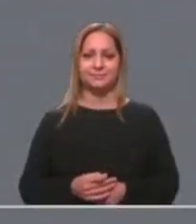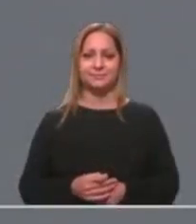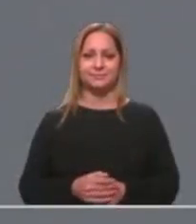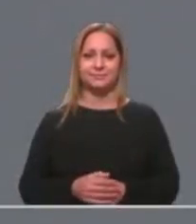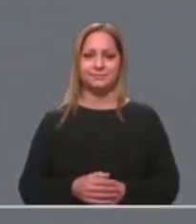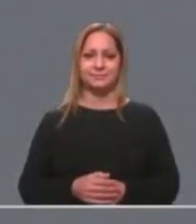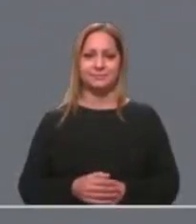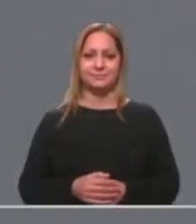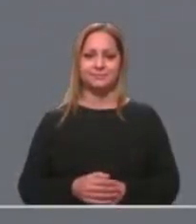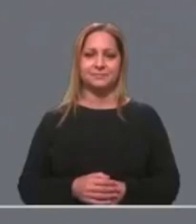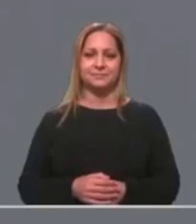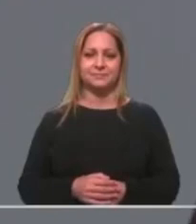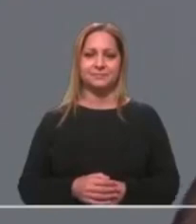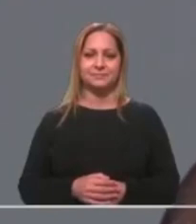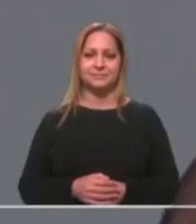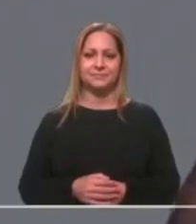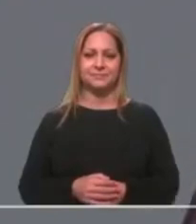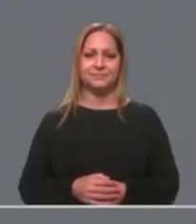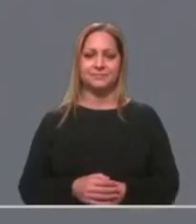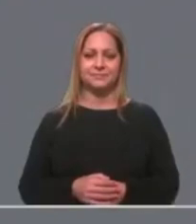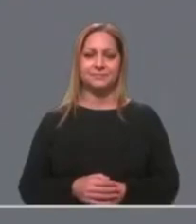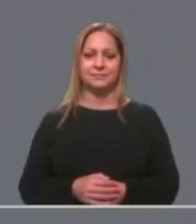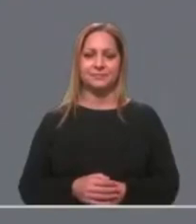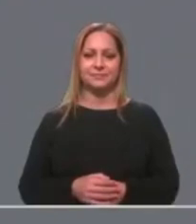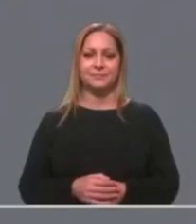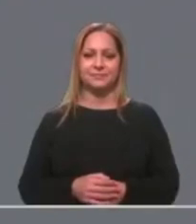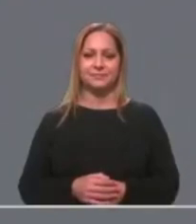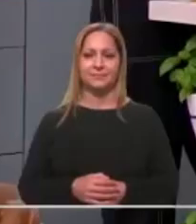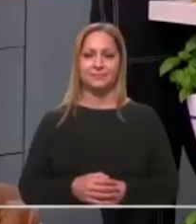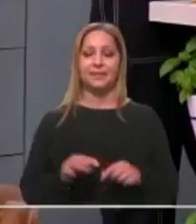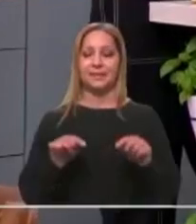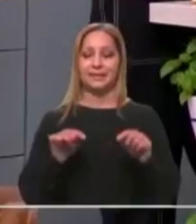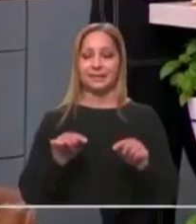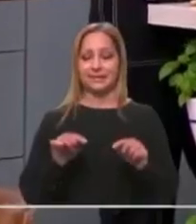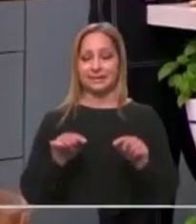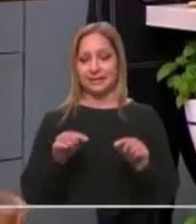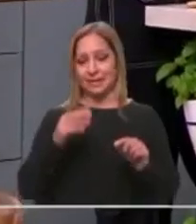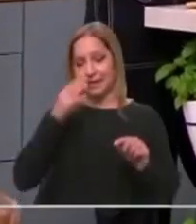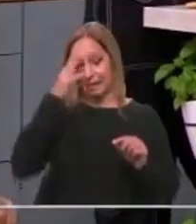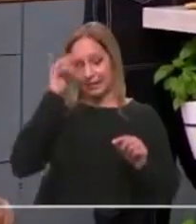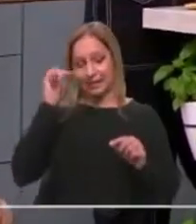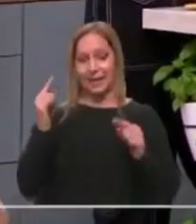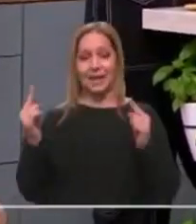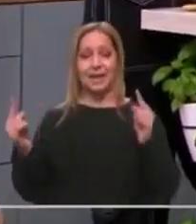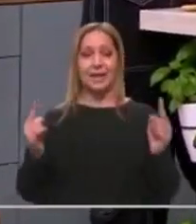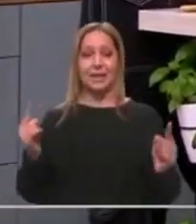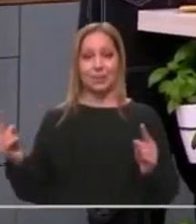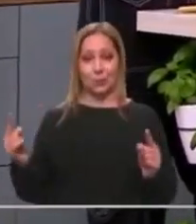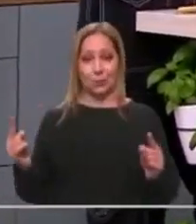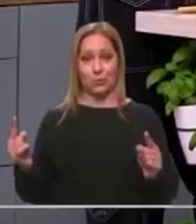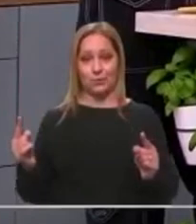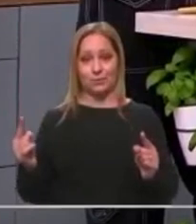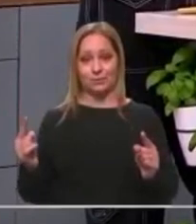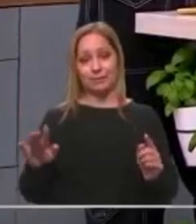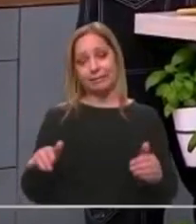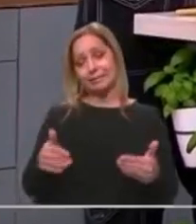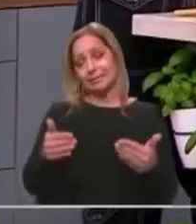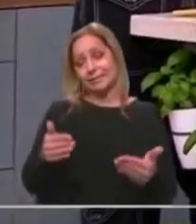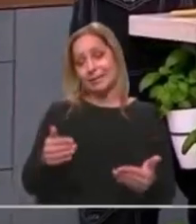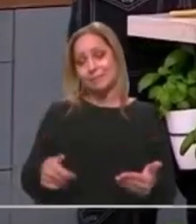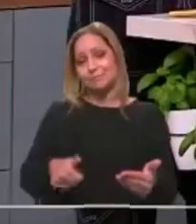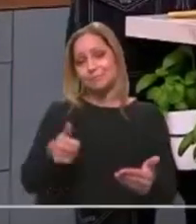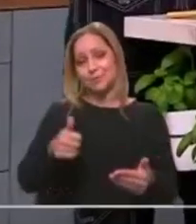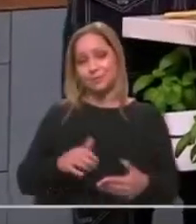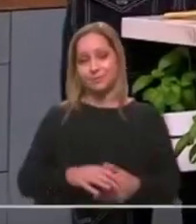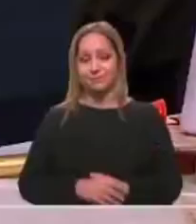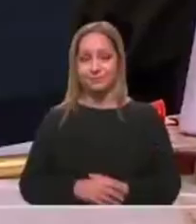Pois eu faz-me sempre é Halloween, realmente. Esta é a ideia. Não é cada bem... um dar o melhor de si. Cada